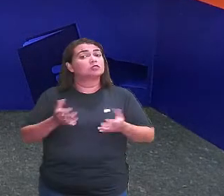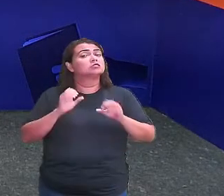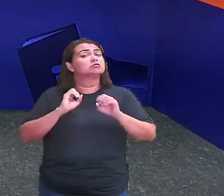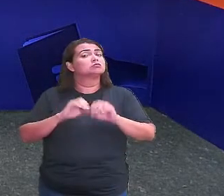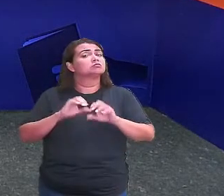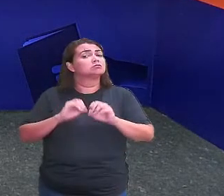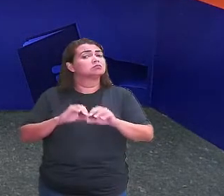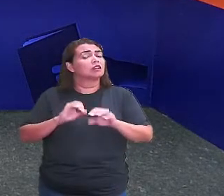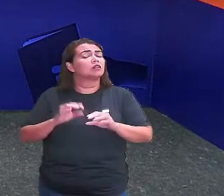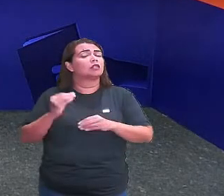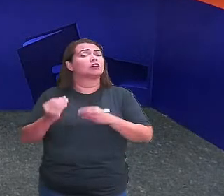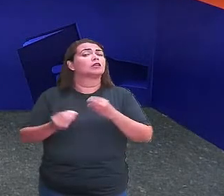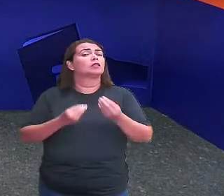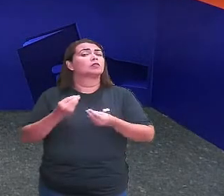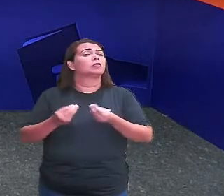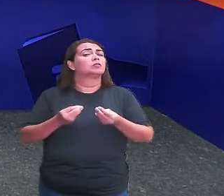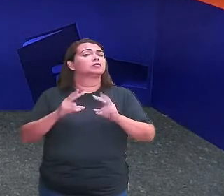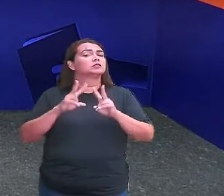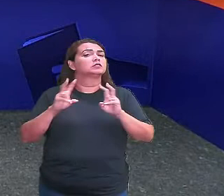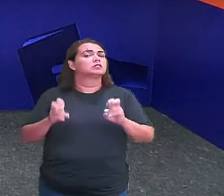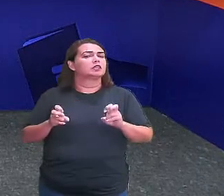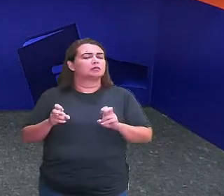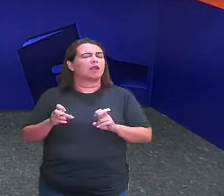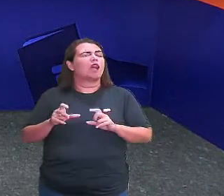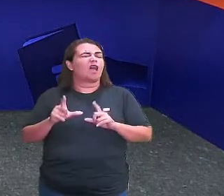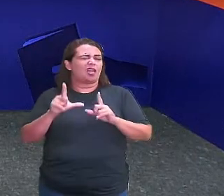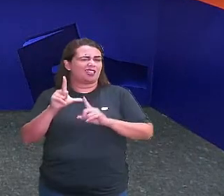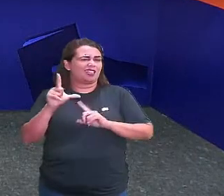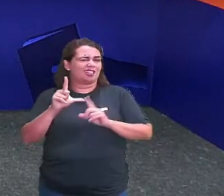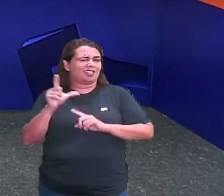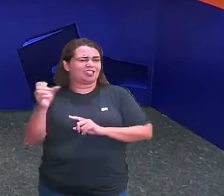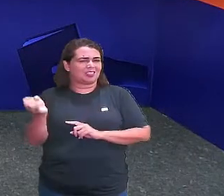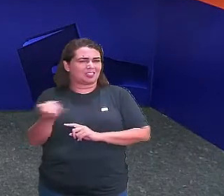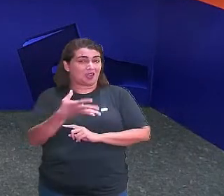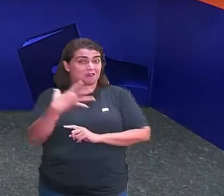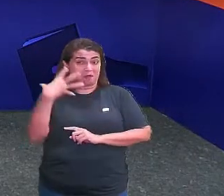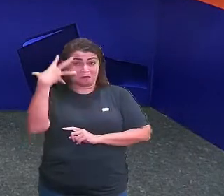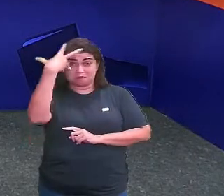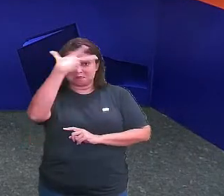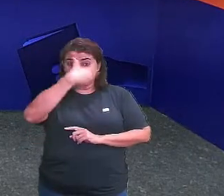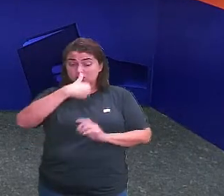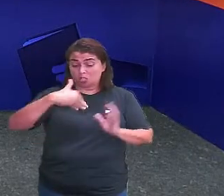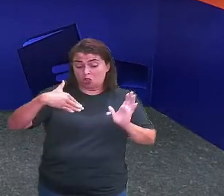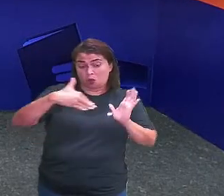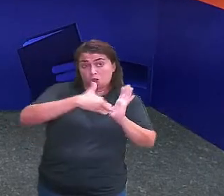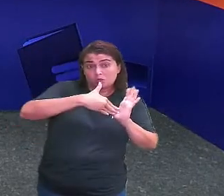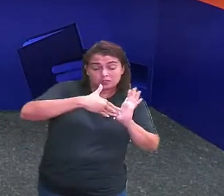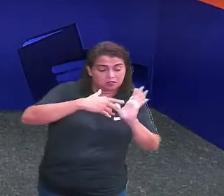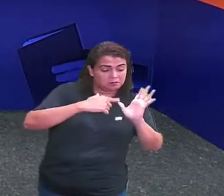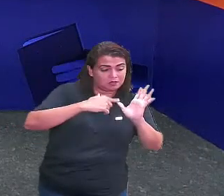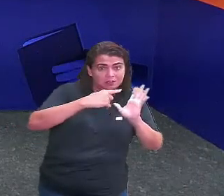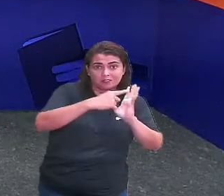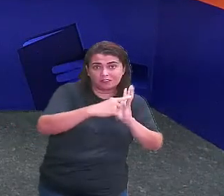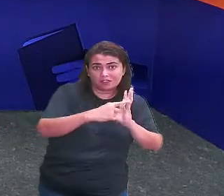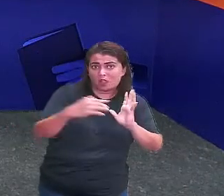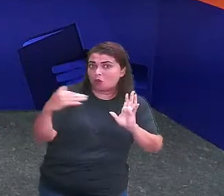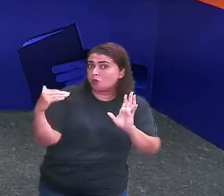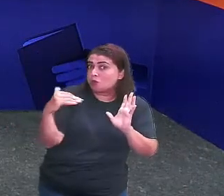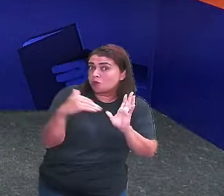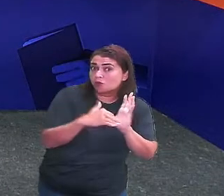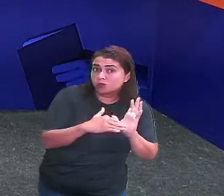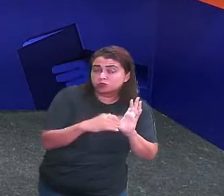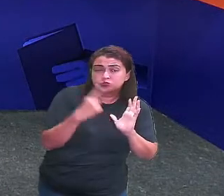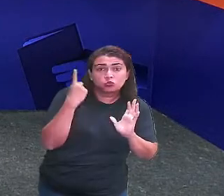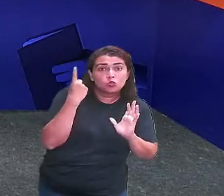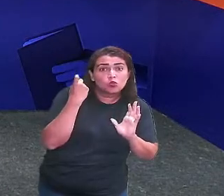gente vai conhecer uma letra nova, uma letra muito bonita e a última das vogais. Se você